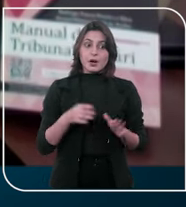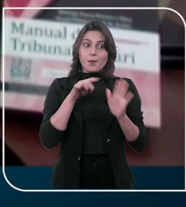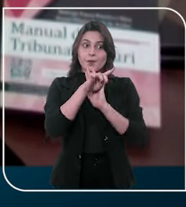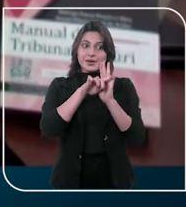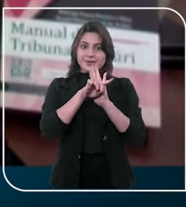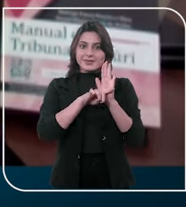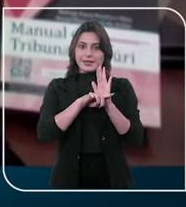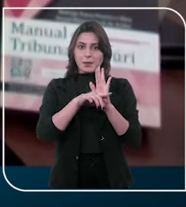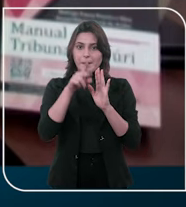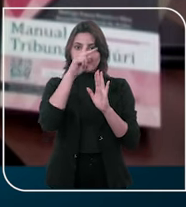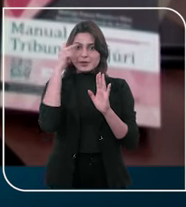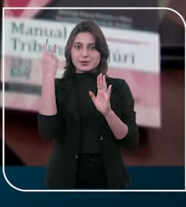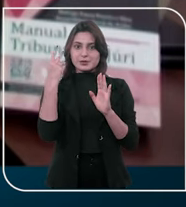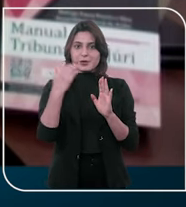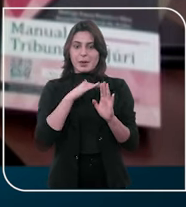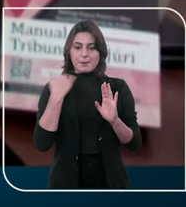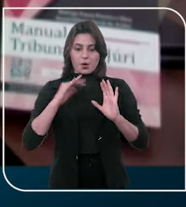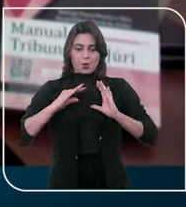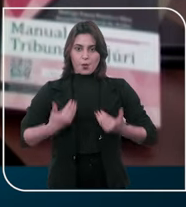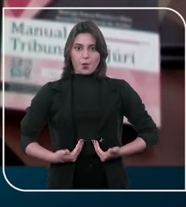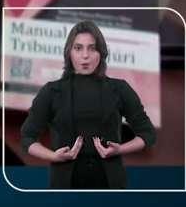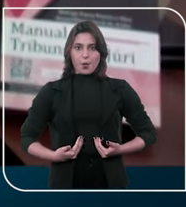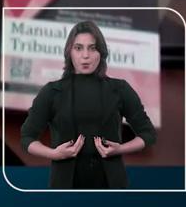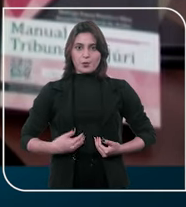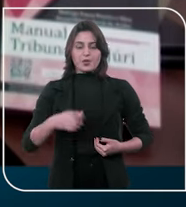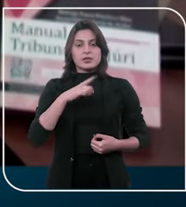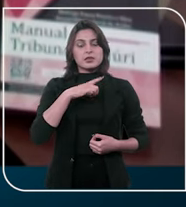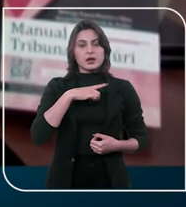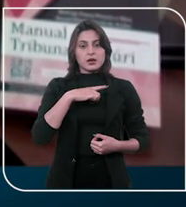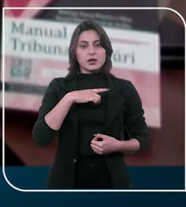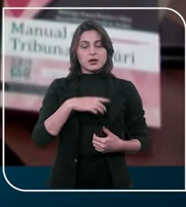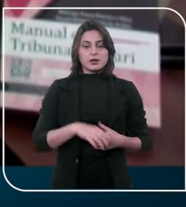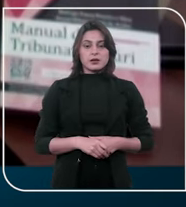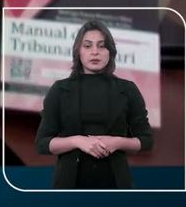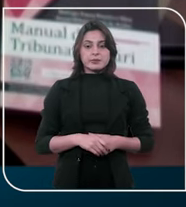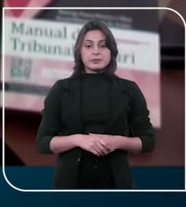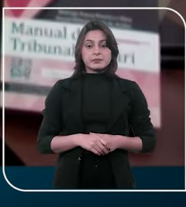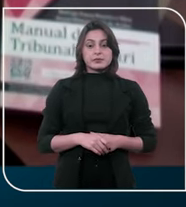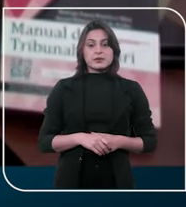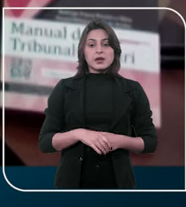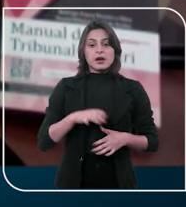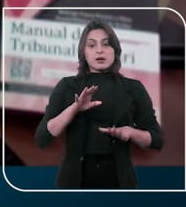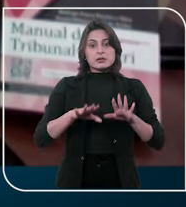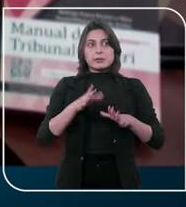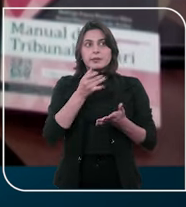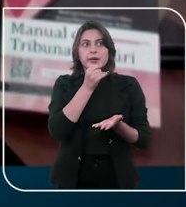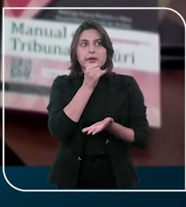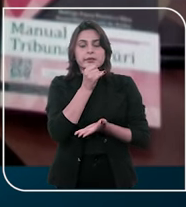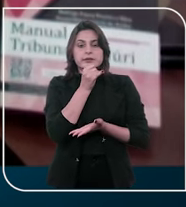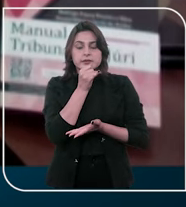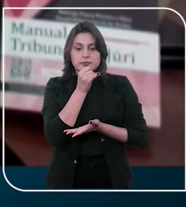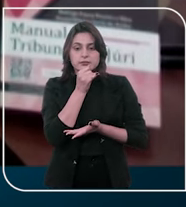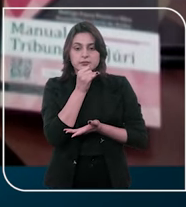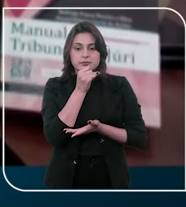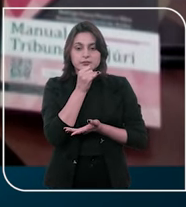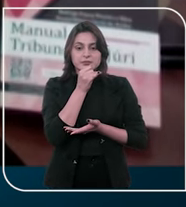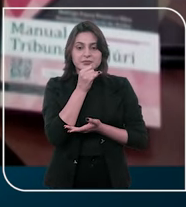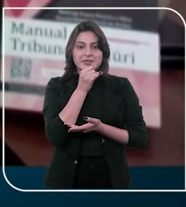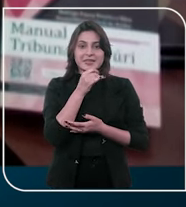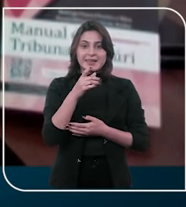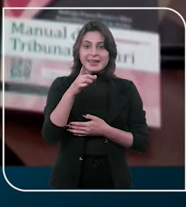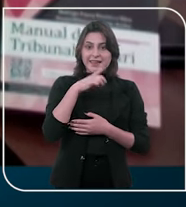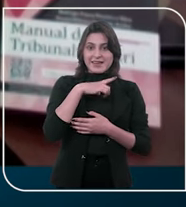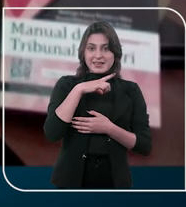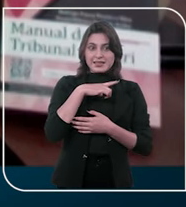eventualmente, em situações excepcionais, por exemplo, quando há vestígios do crime, mas